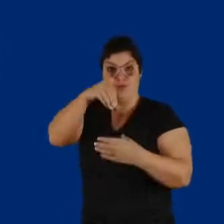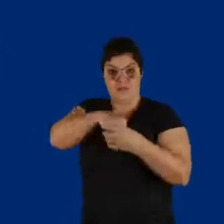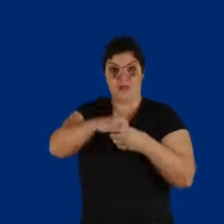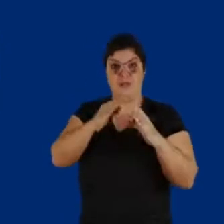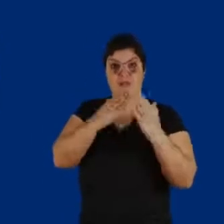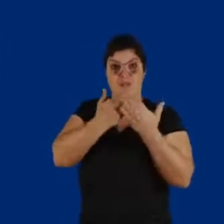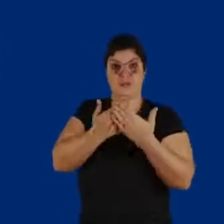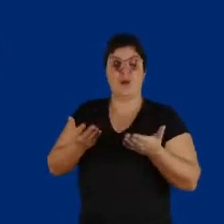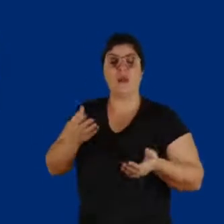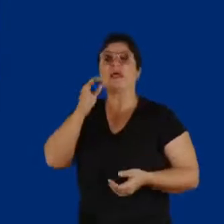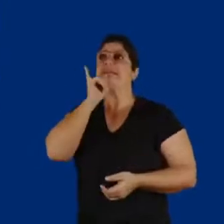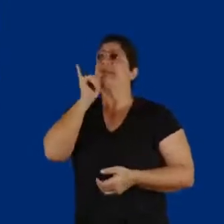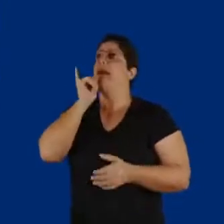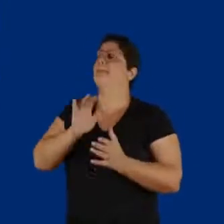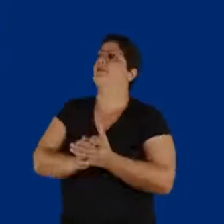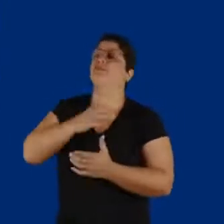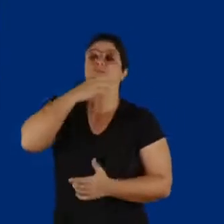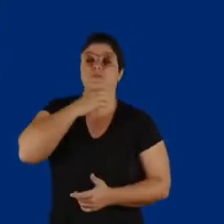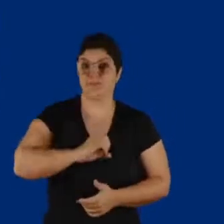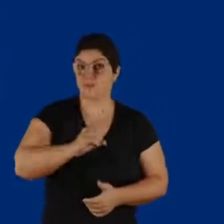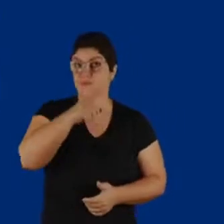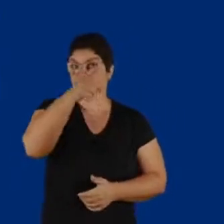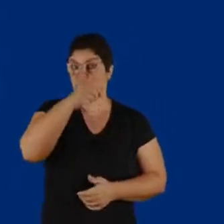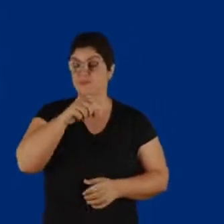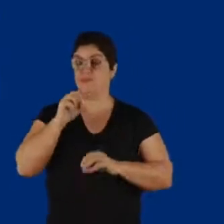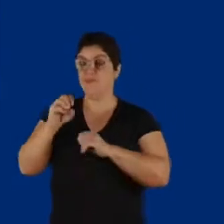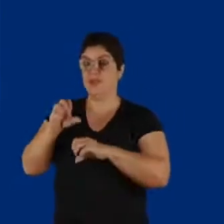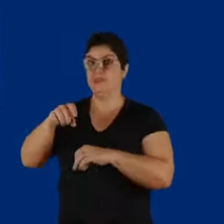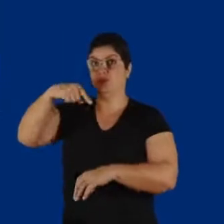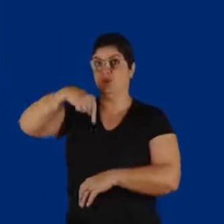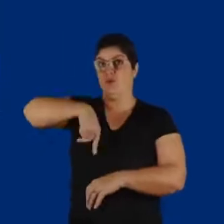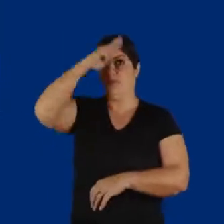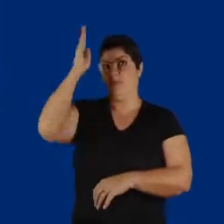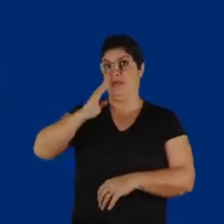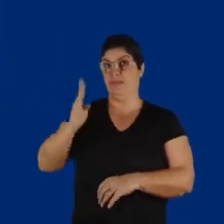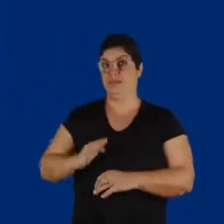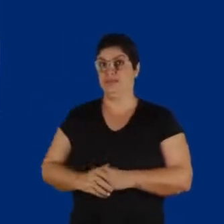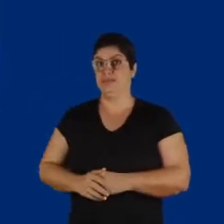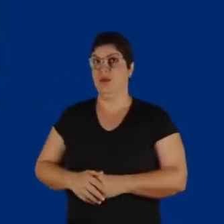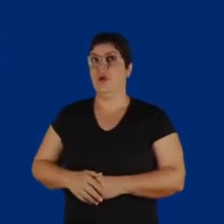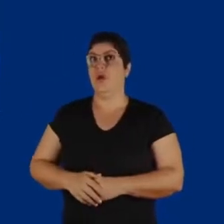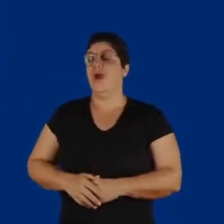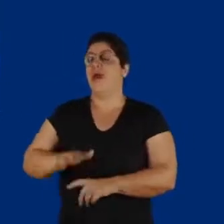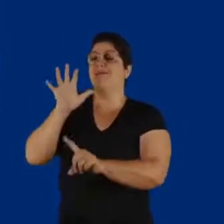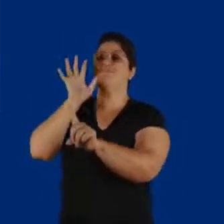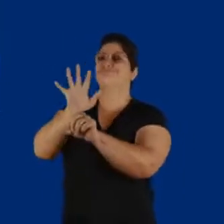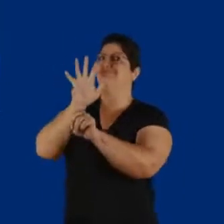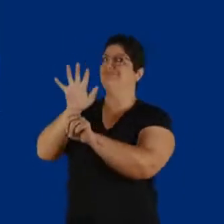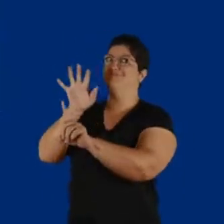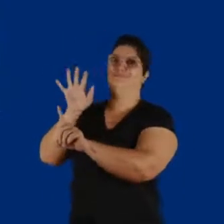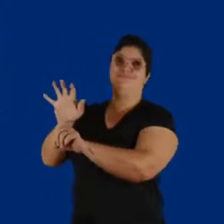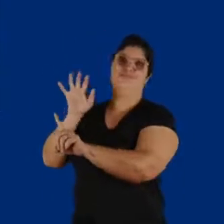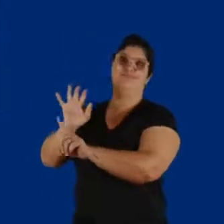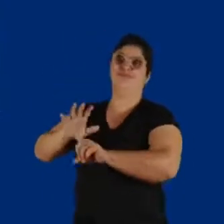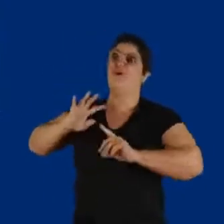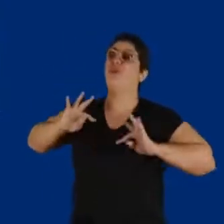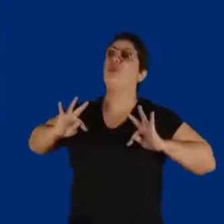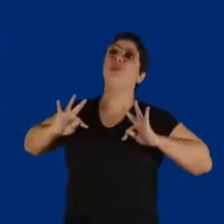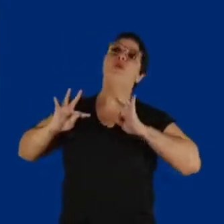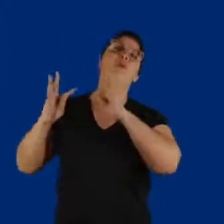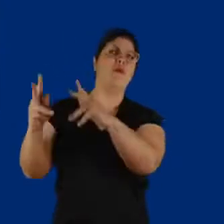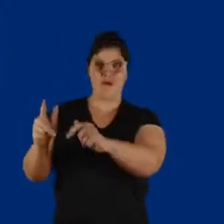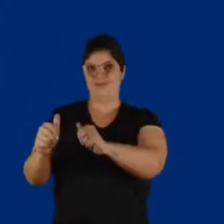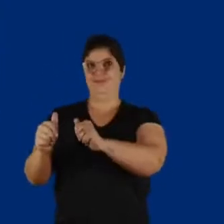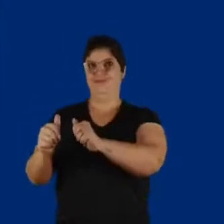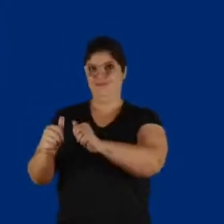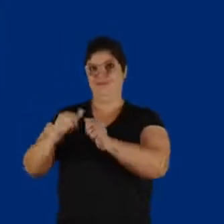seguir, por exemplo, o que o Paulo Freire ensinou aqui no Brasil, porque ele é uma grande inspiração para todos nós no mundo todo. E